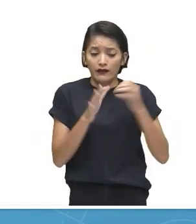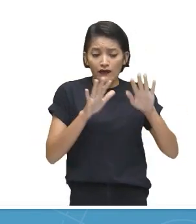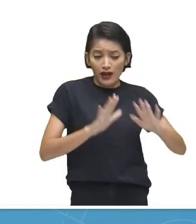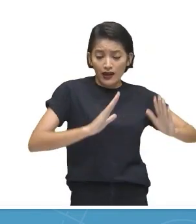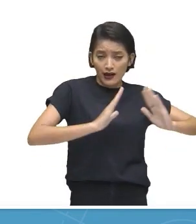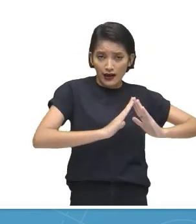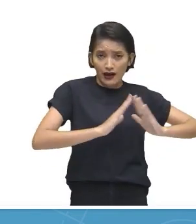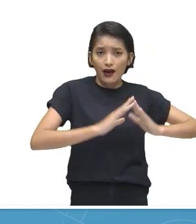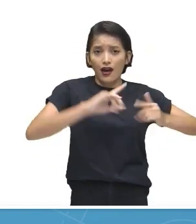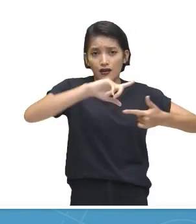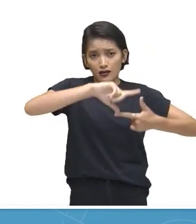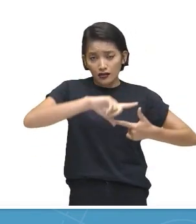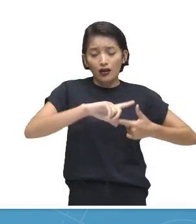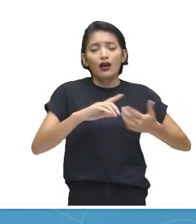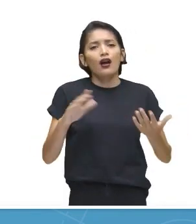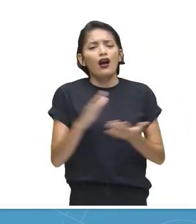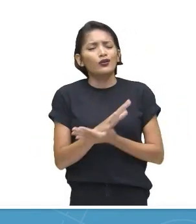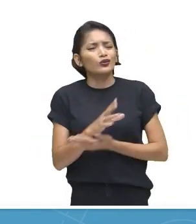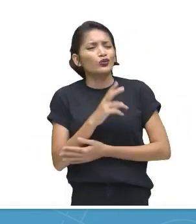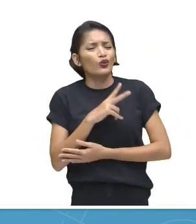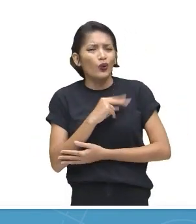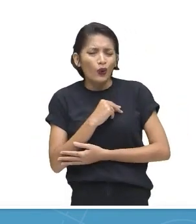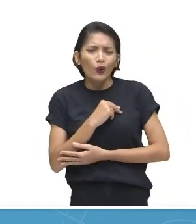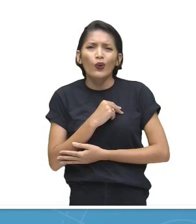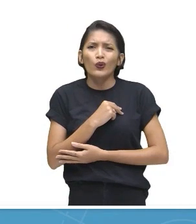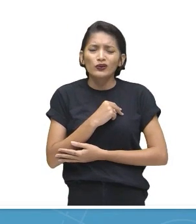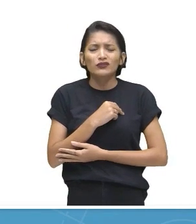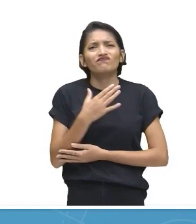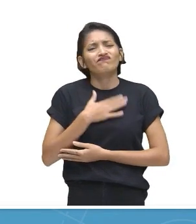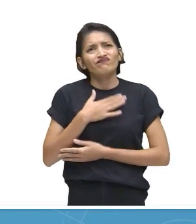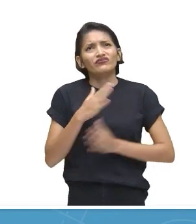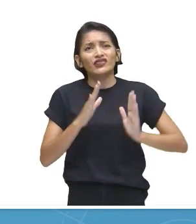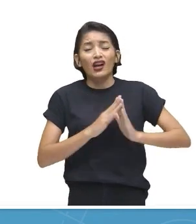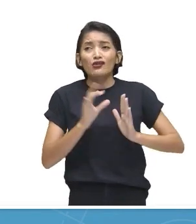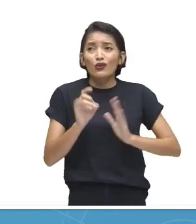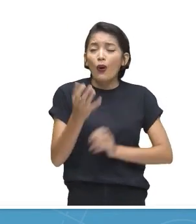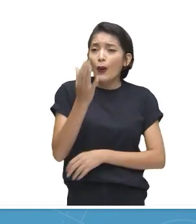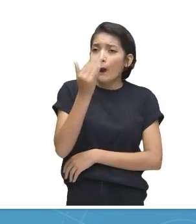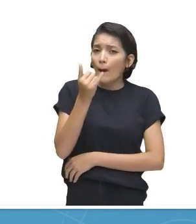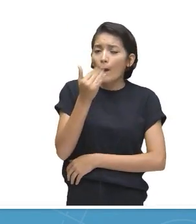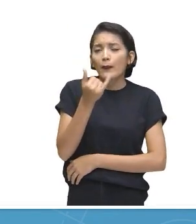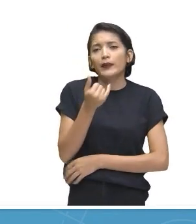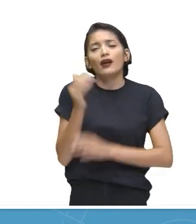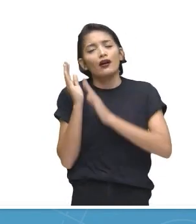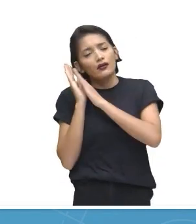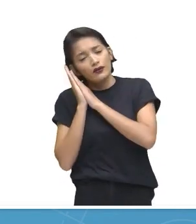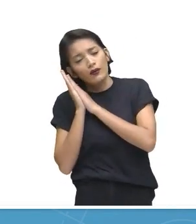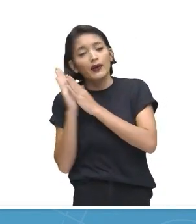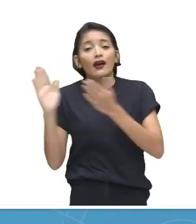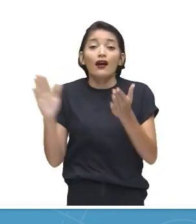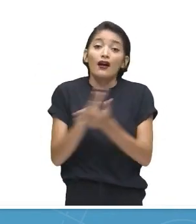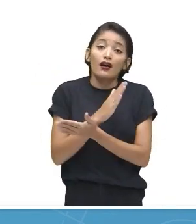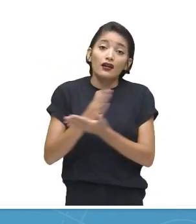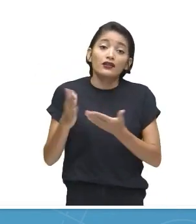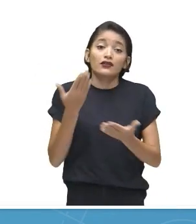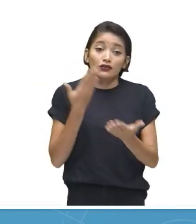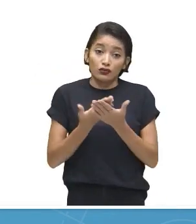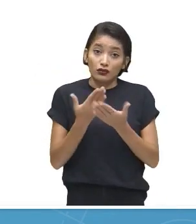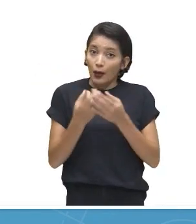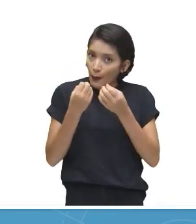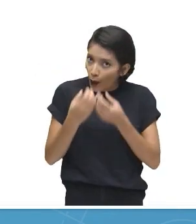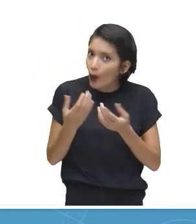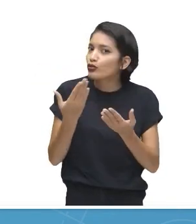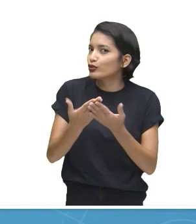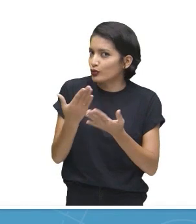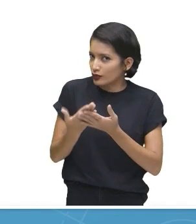no isolamento, e tem muita gente que disse, nossa, em casa eu só comia e dormia, às vezes estudava, era bom que estudasse,